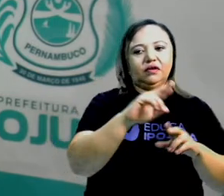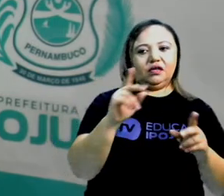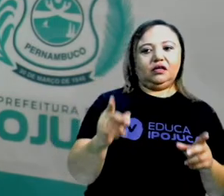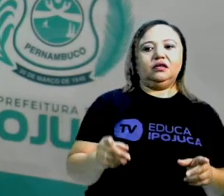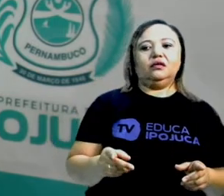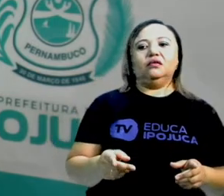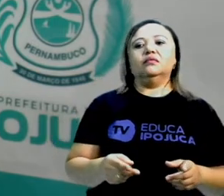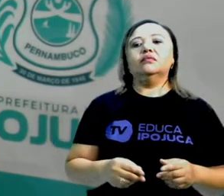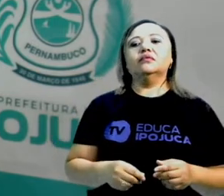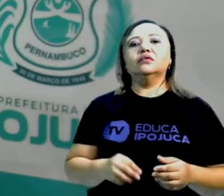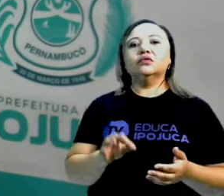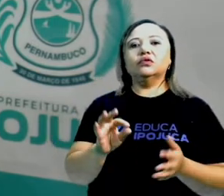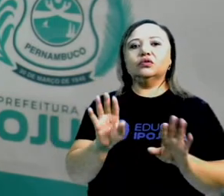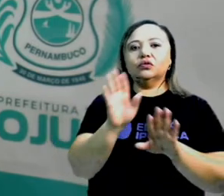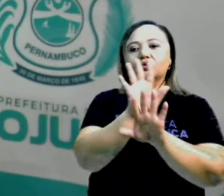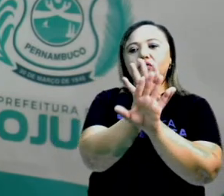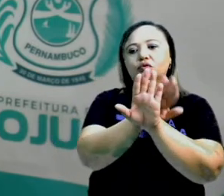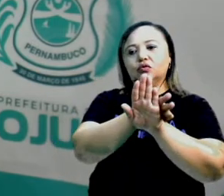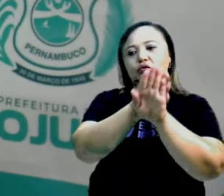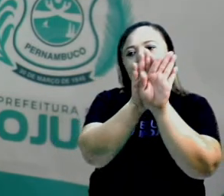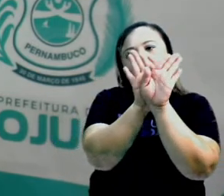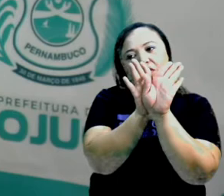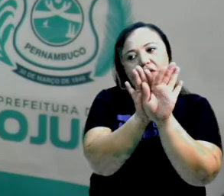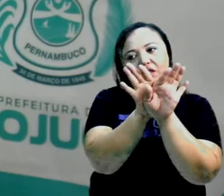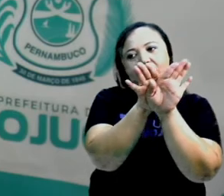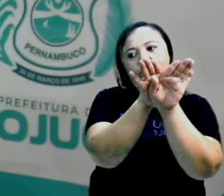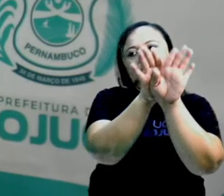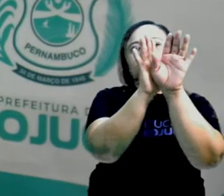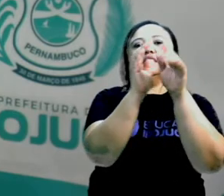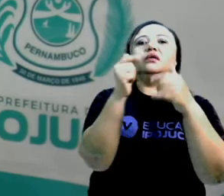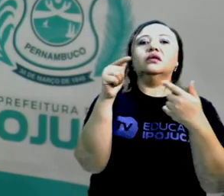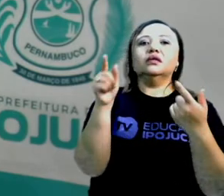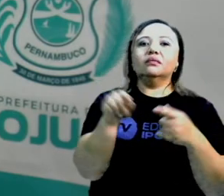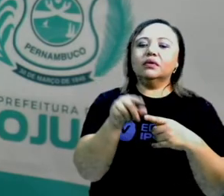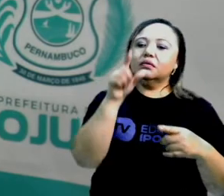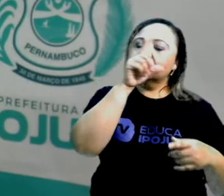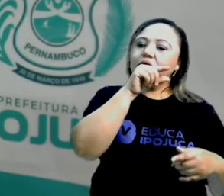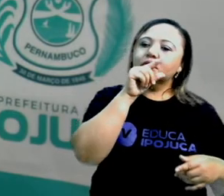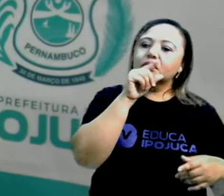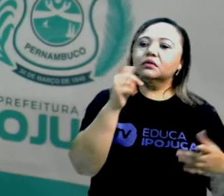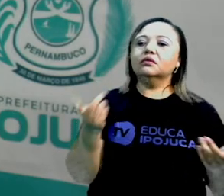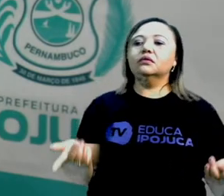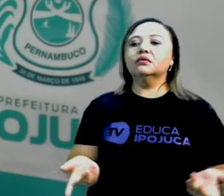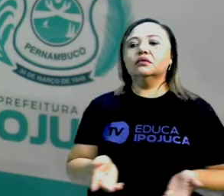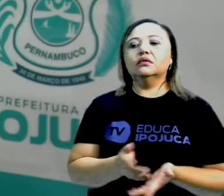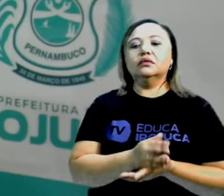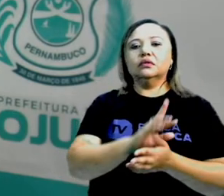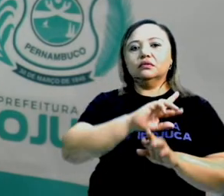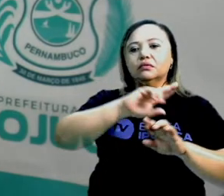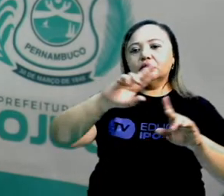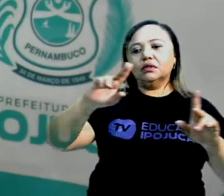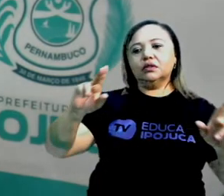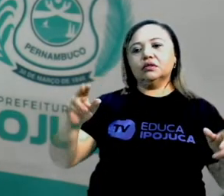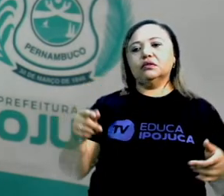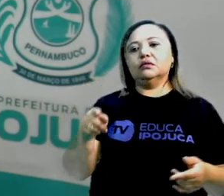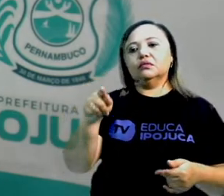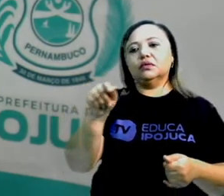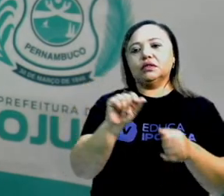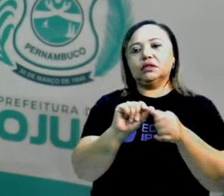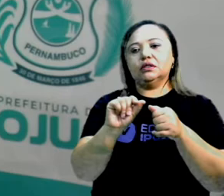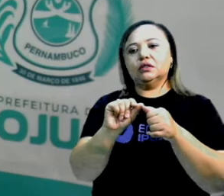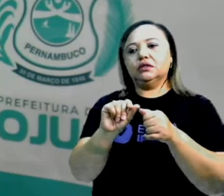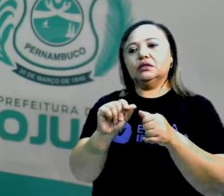né? Pode fazer até de uma linha, sabia? Pode fazer passarinho, um círculo, pintinho. Então é só